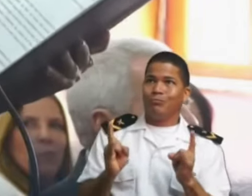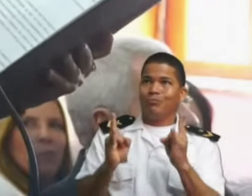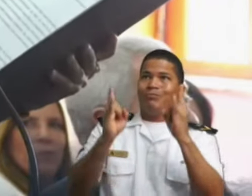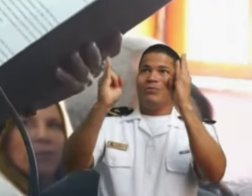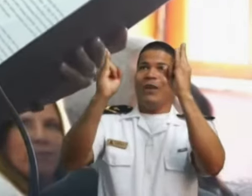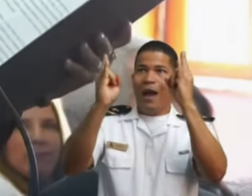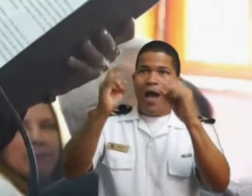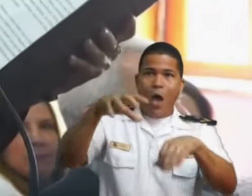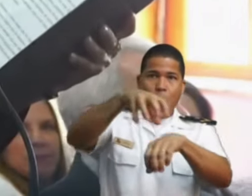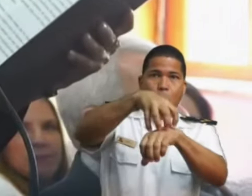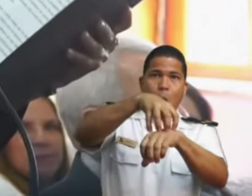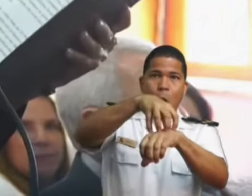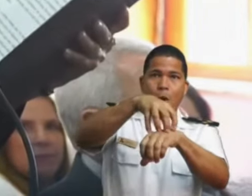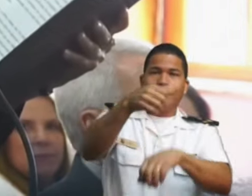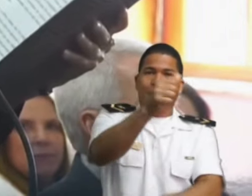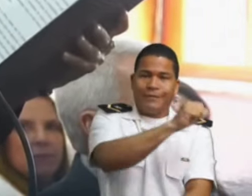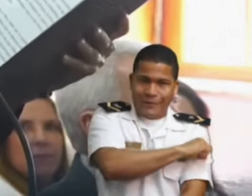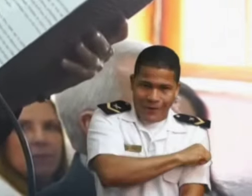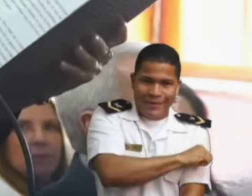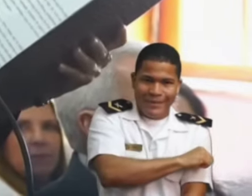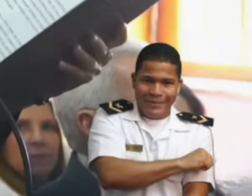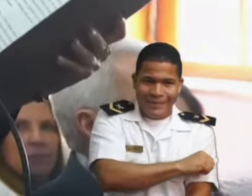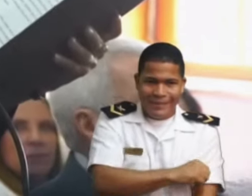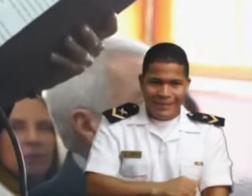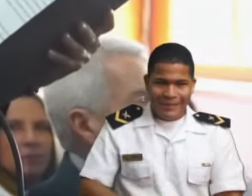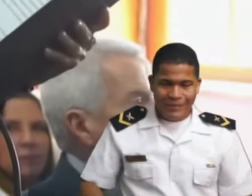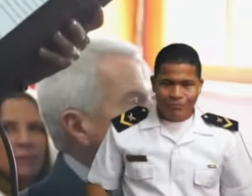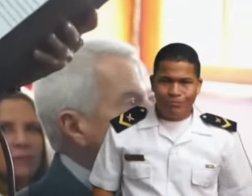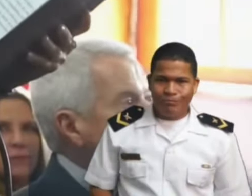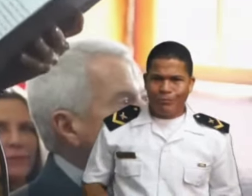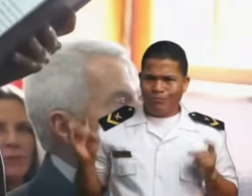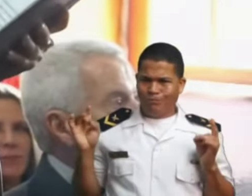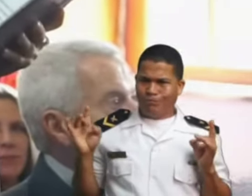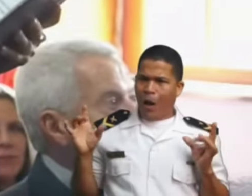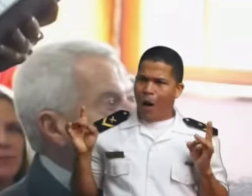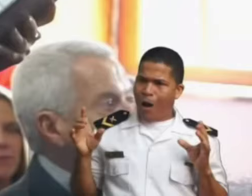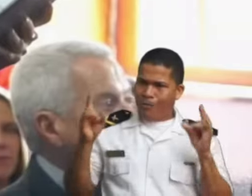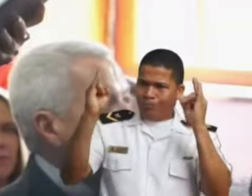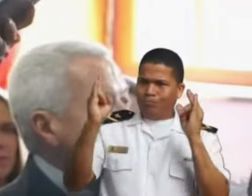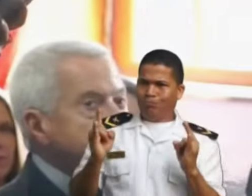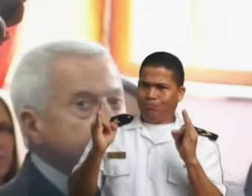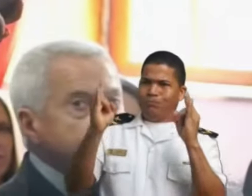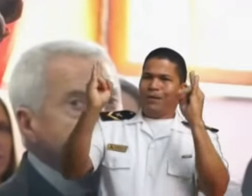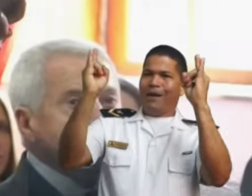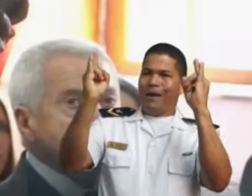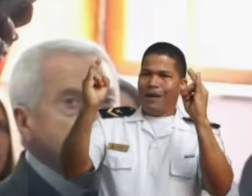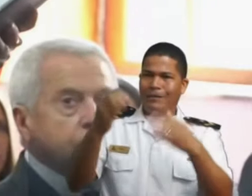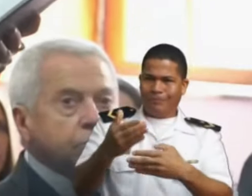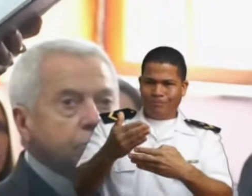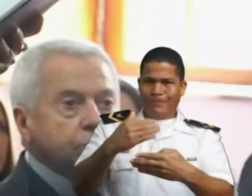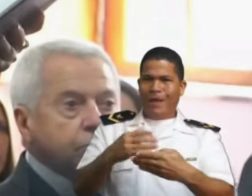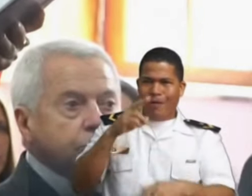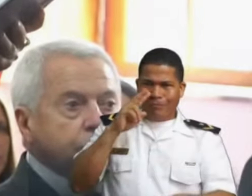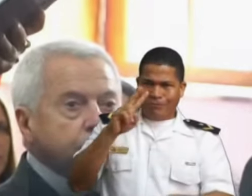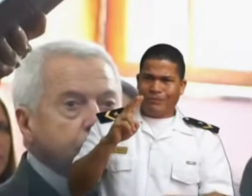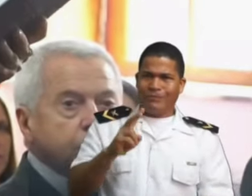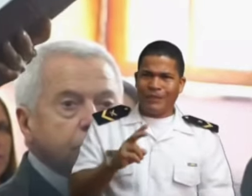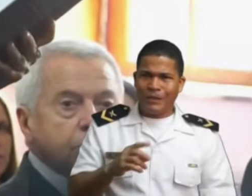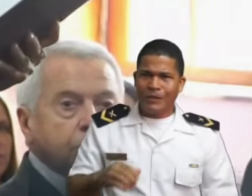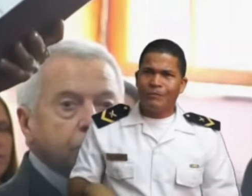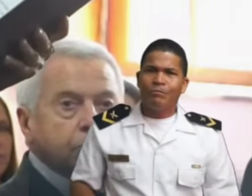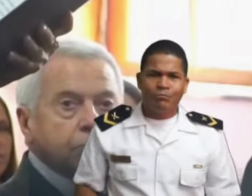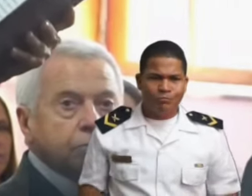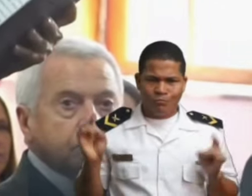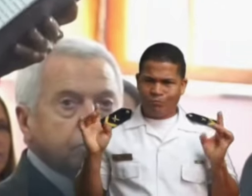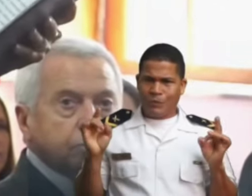no coração da cidade do Rio de Janeiro. A sua elegante fachada antecipa a nobreza de suas